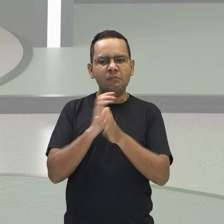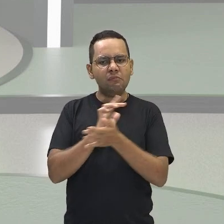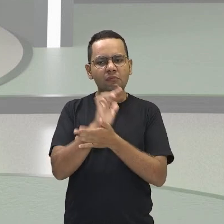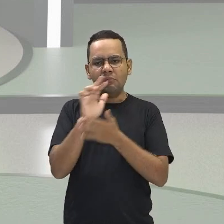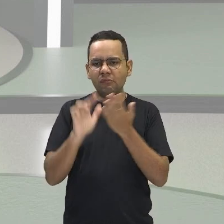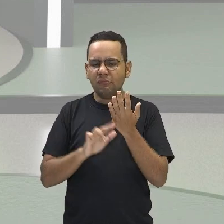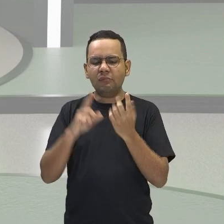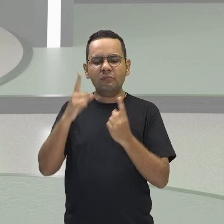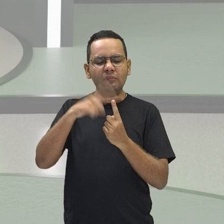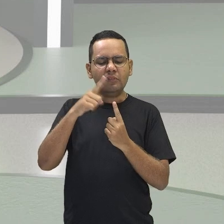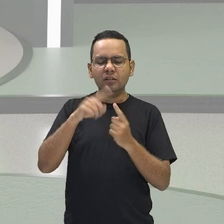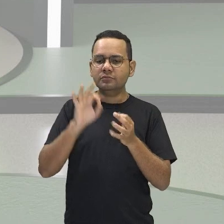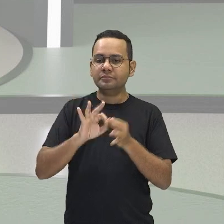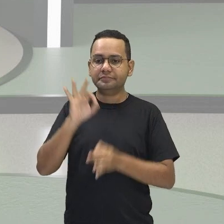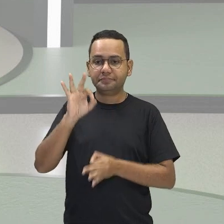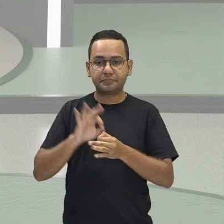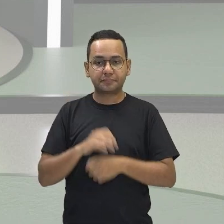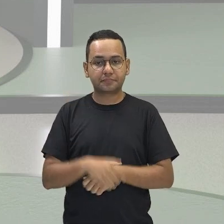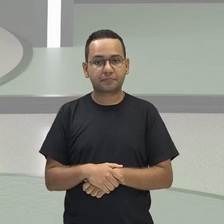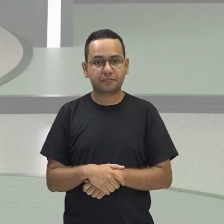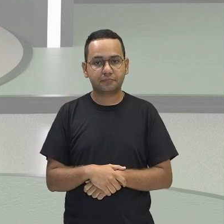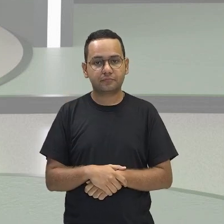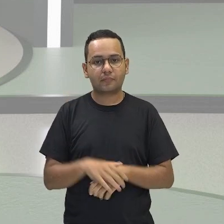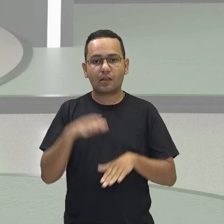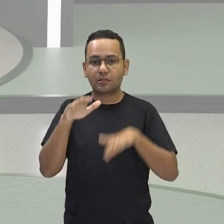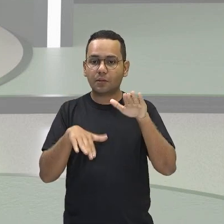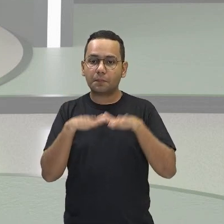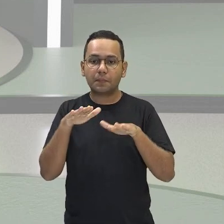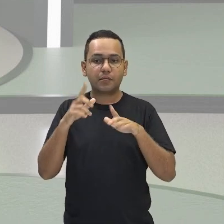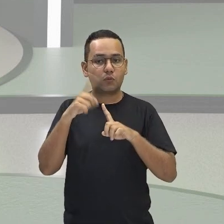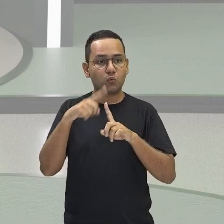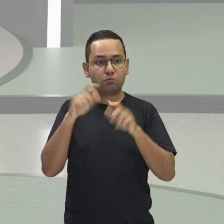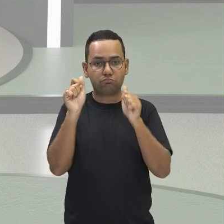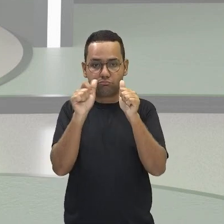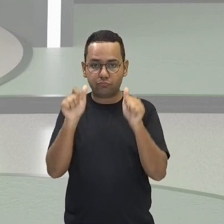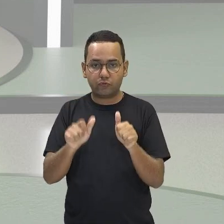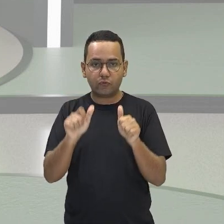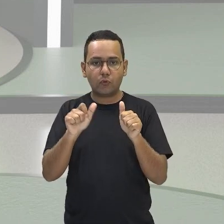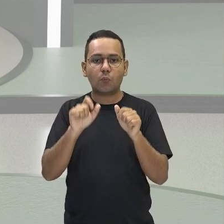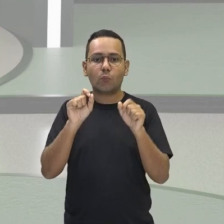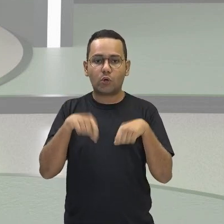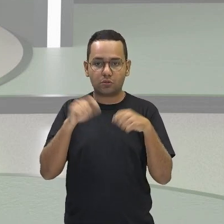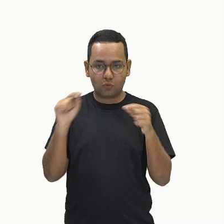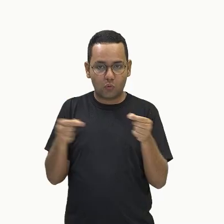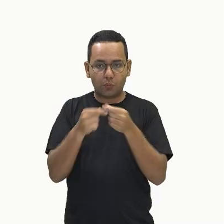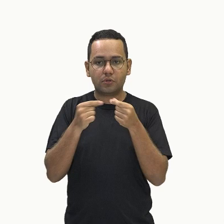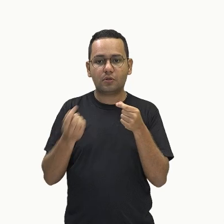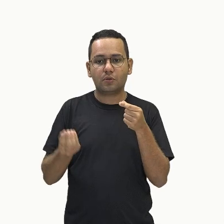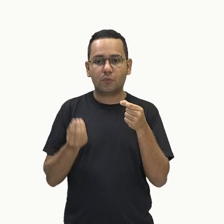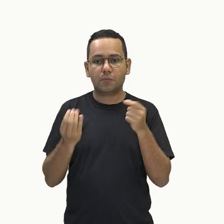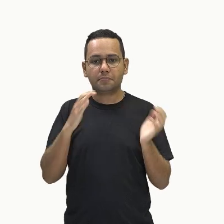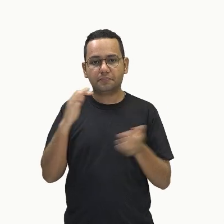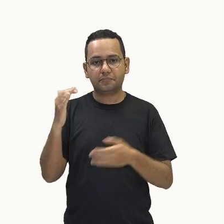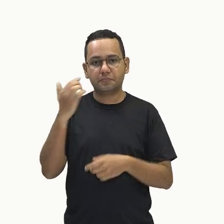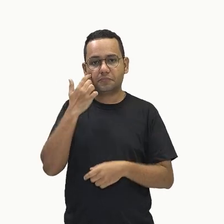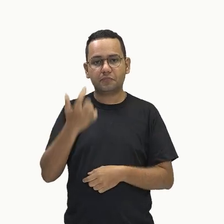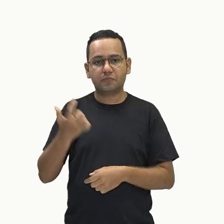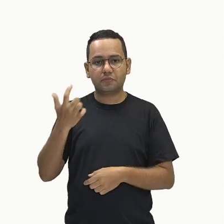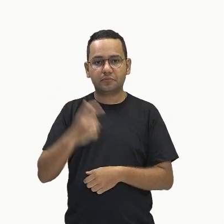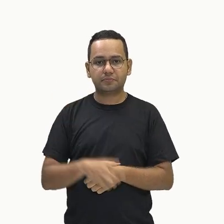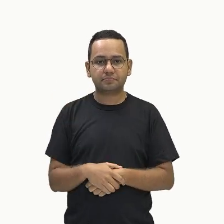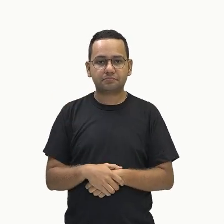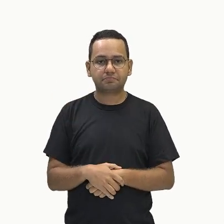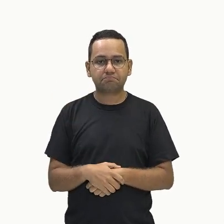tamanhos. E de acordo com as suas formas, podemos classificar os ossos em, vamos